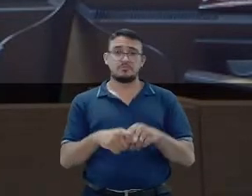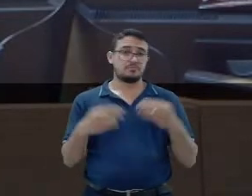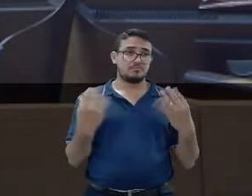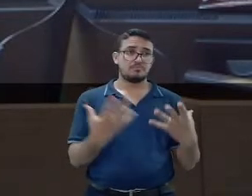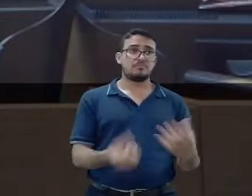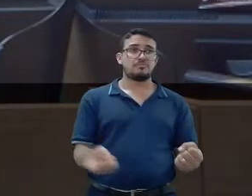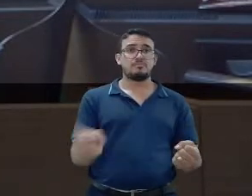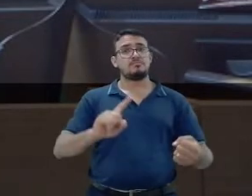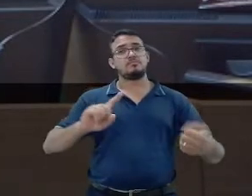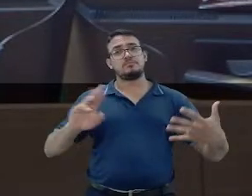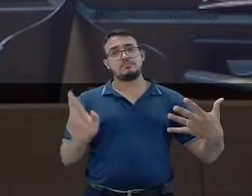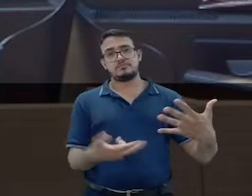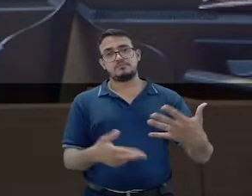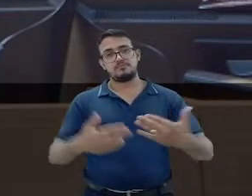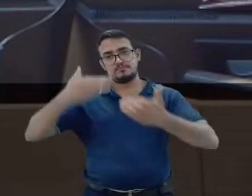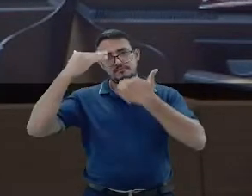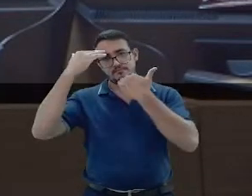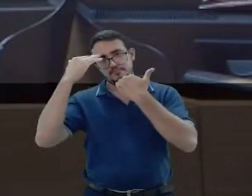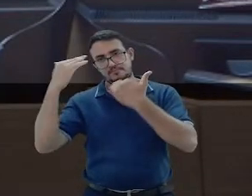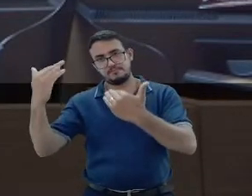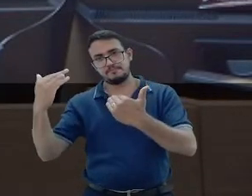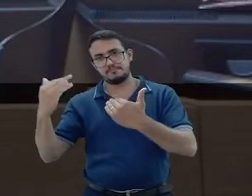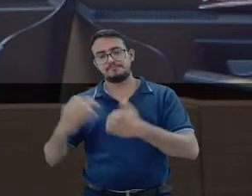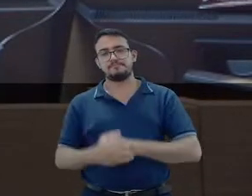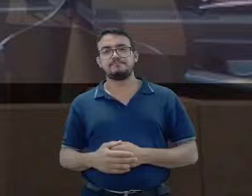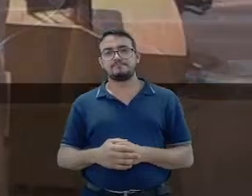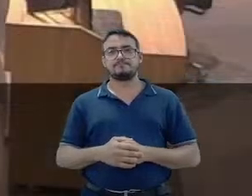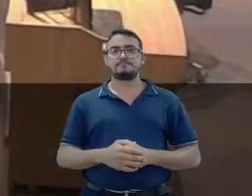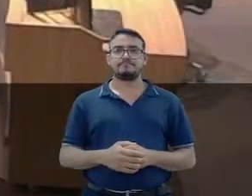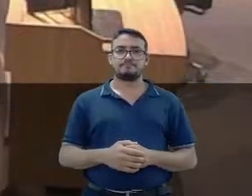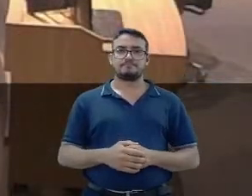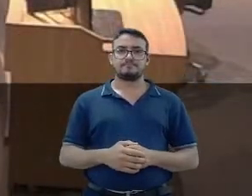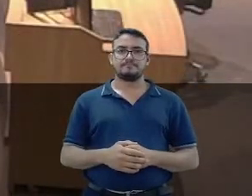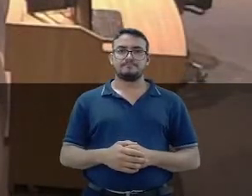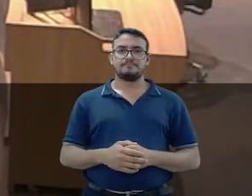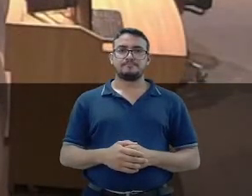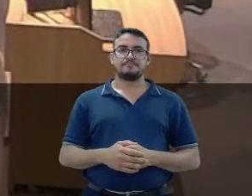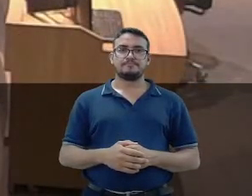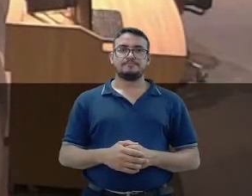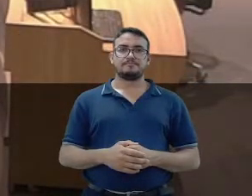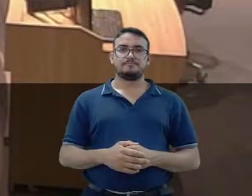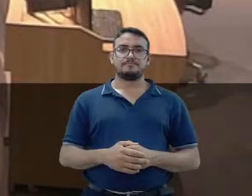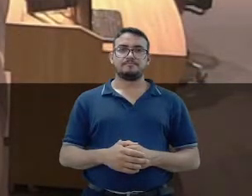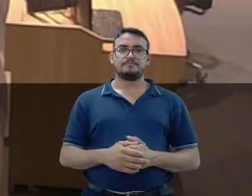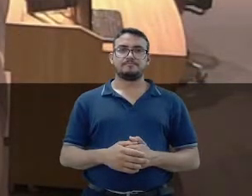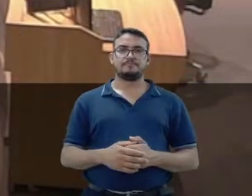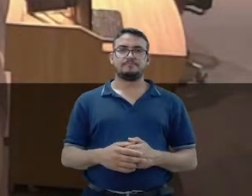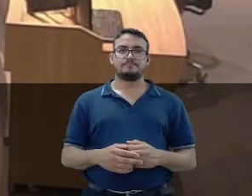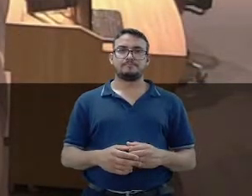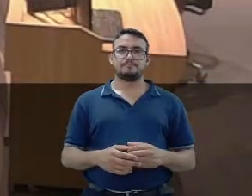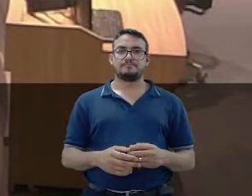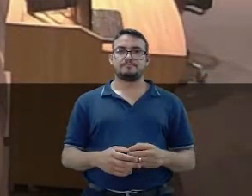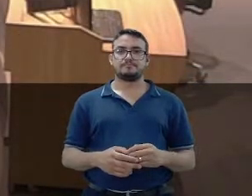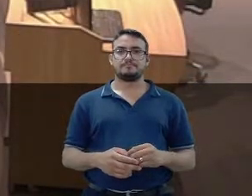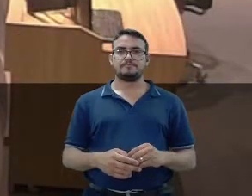Obrigado, desembargador. É isso, senhor presidente. Doutora Lorena, não abriu. Só um minuto.